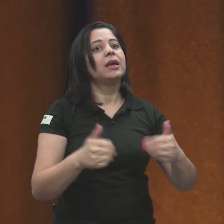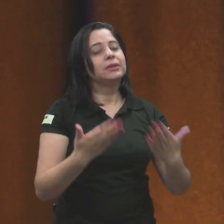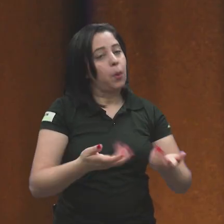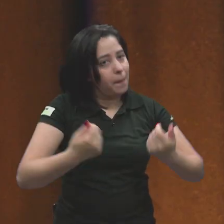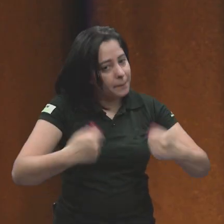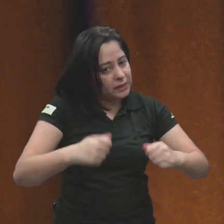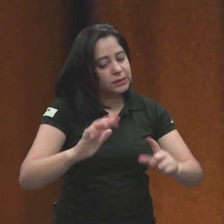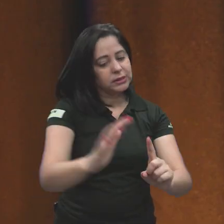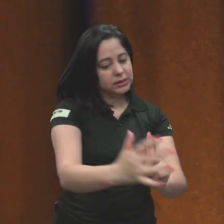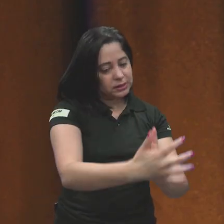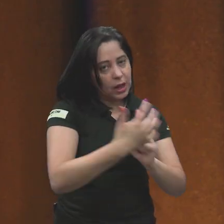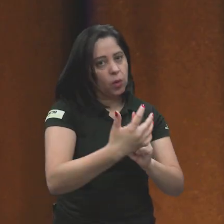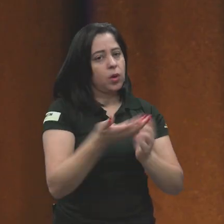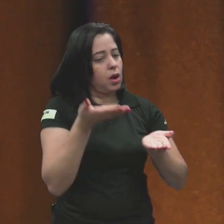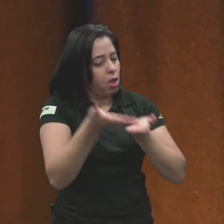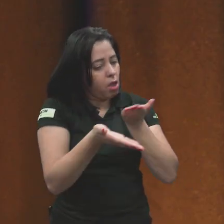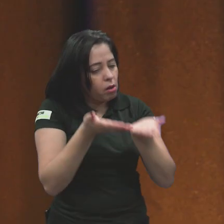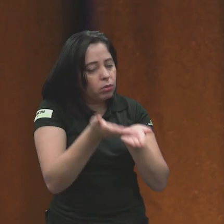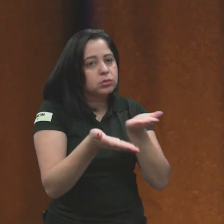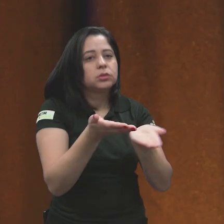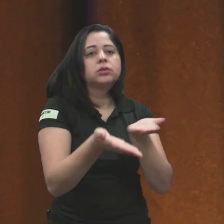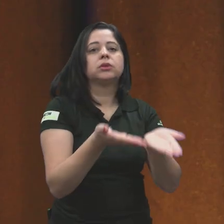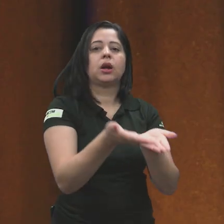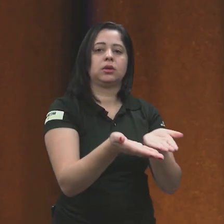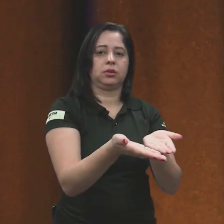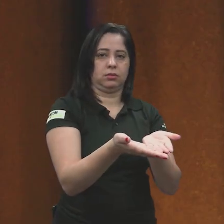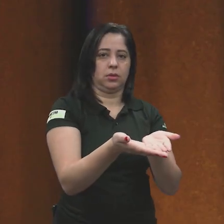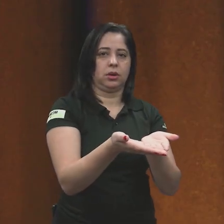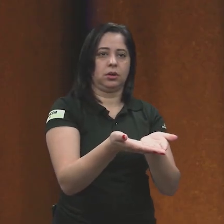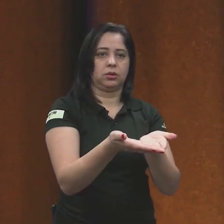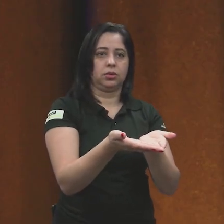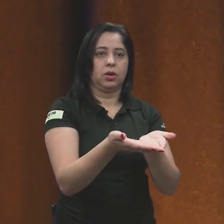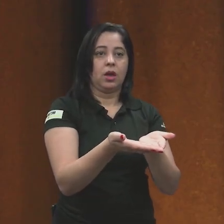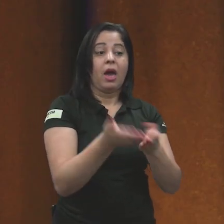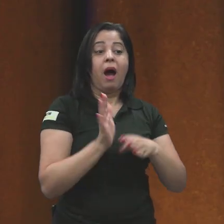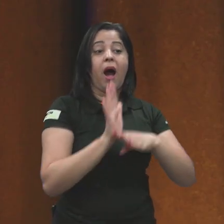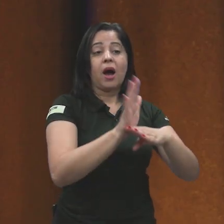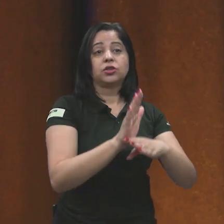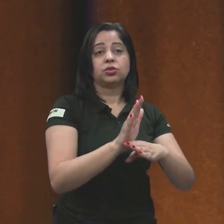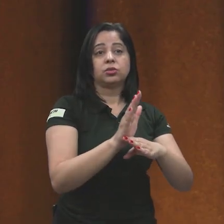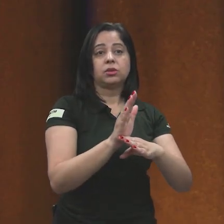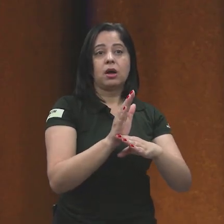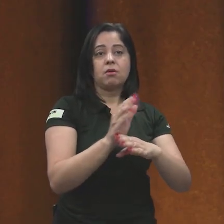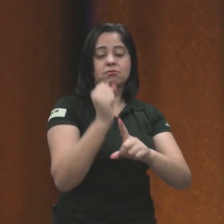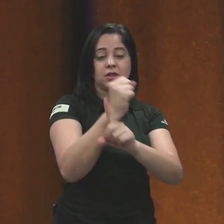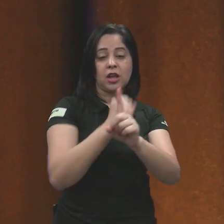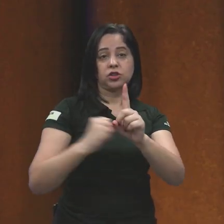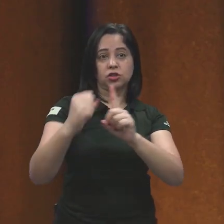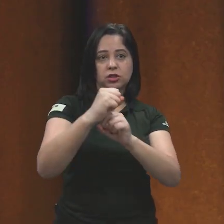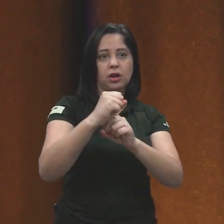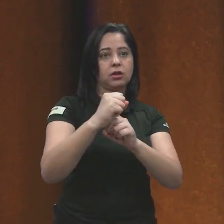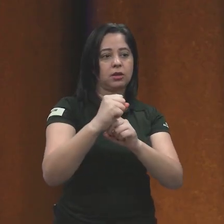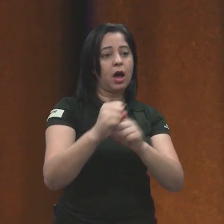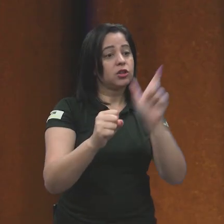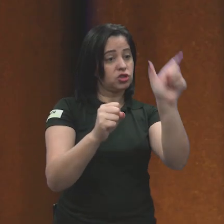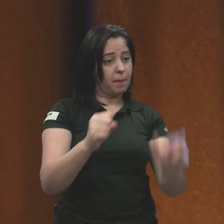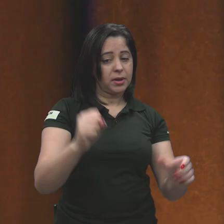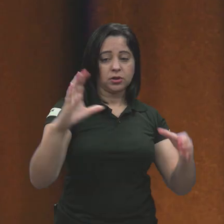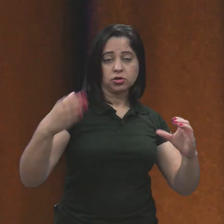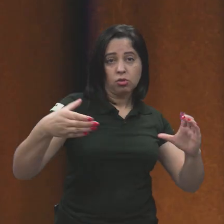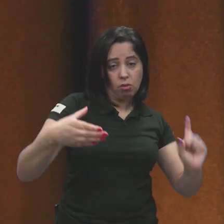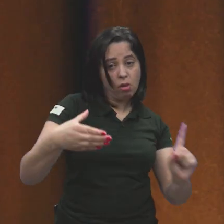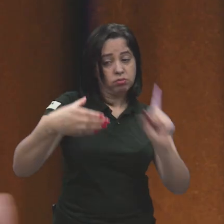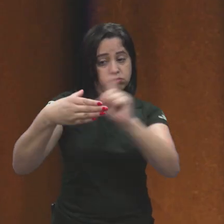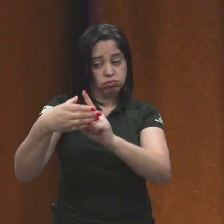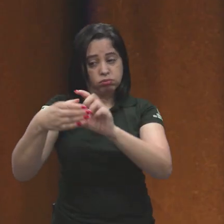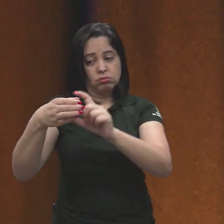Então, cabe a gente acolher, fazer o tratamento para a gente incluir essa pessoa na sociedade e ela ter condições